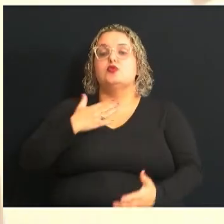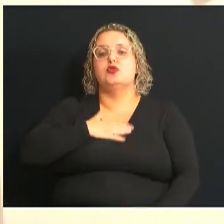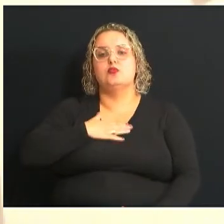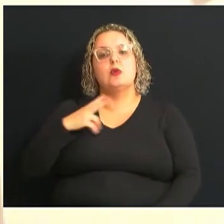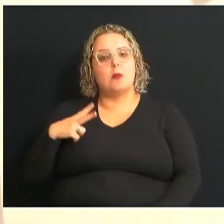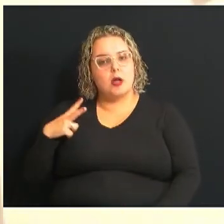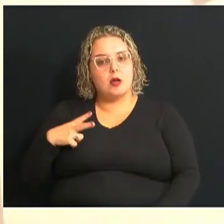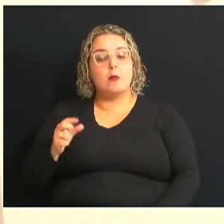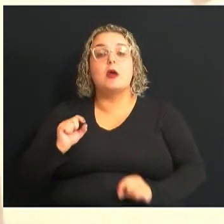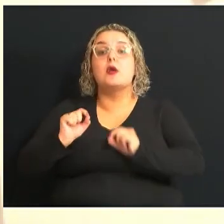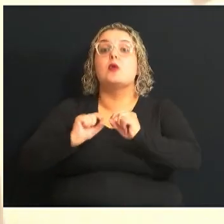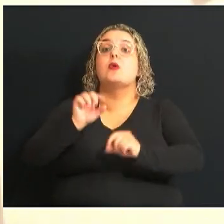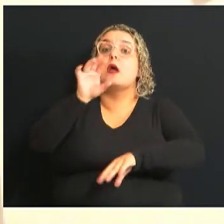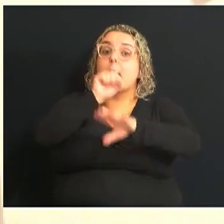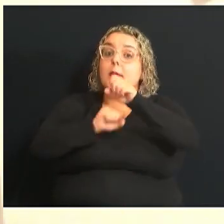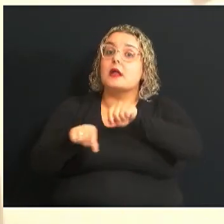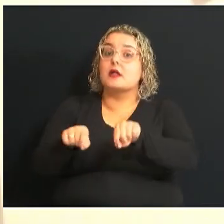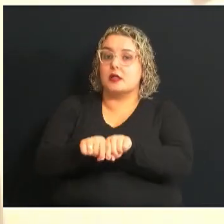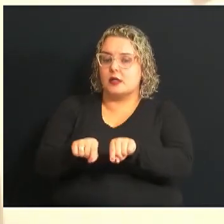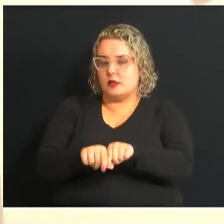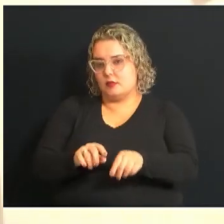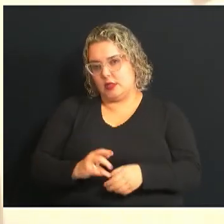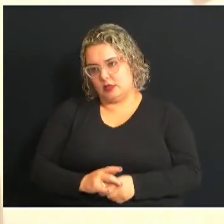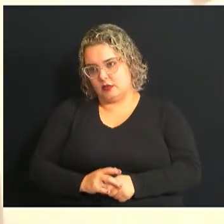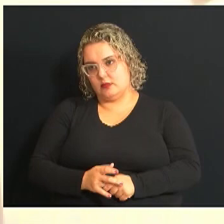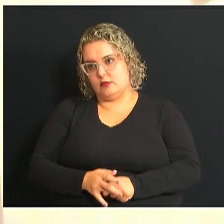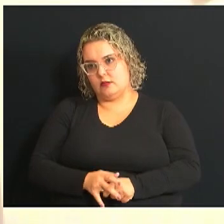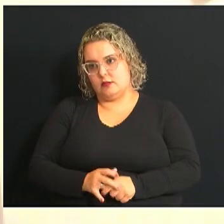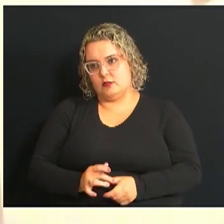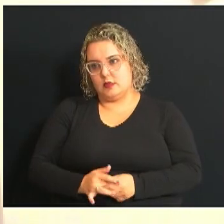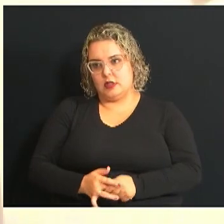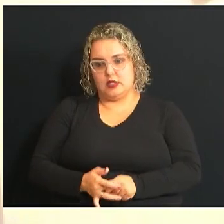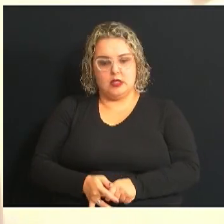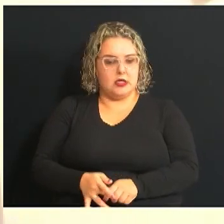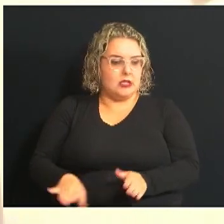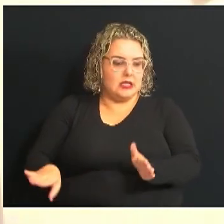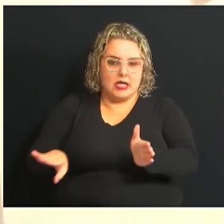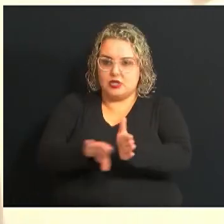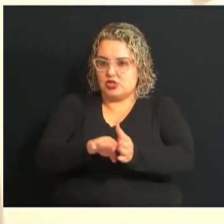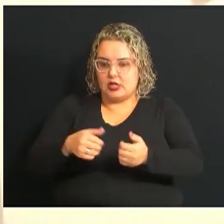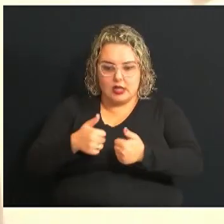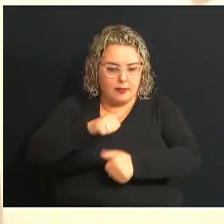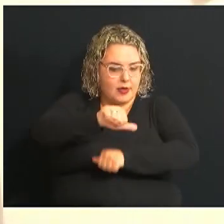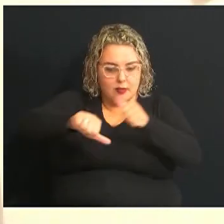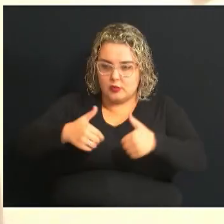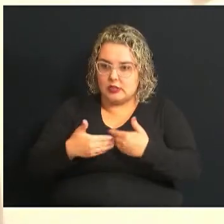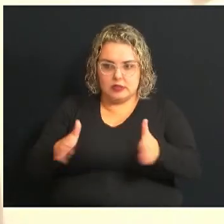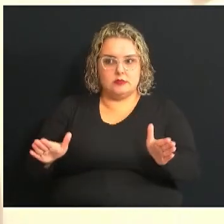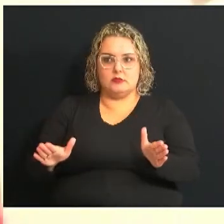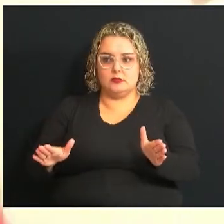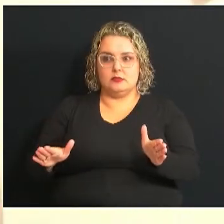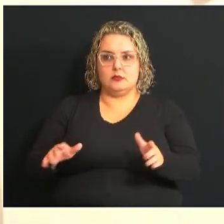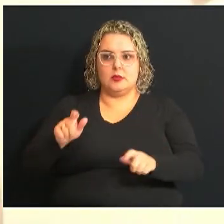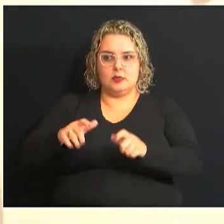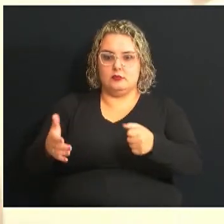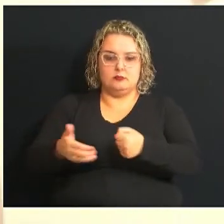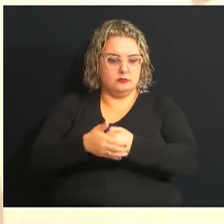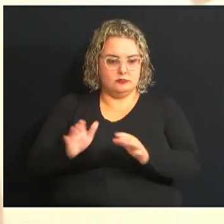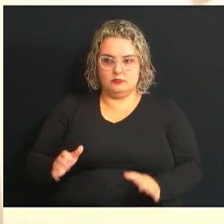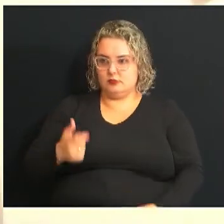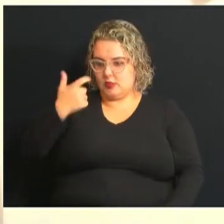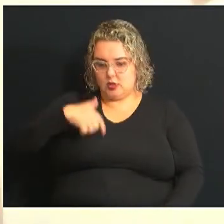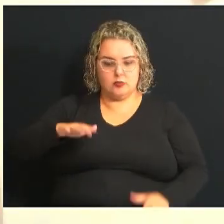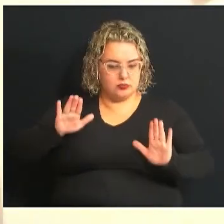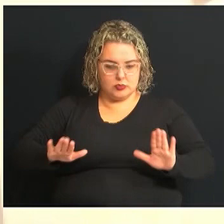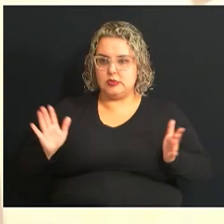precisar aprender também. E é chegar muito de peito aberto, sabe? Porque eu vejo que muitas pessoas aqui se fecham também, falam, não, eu sou assim e